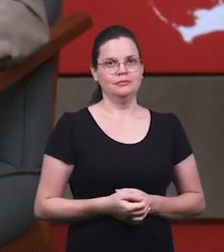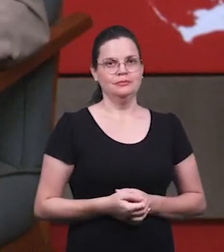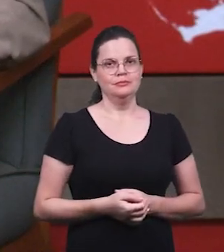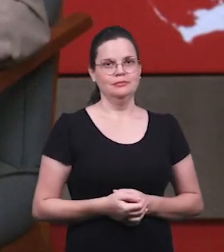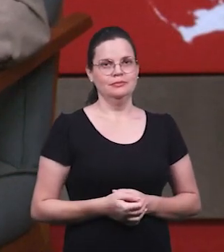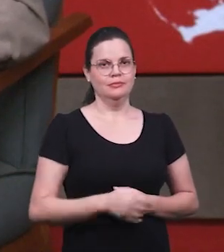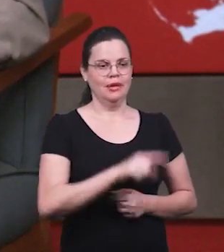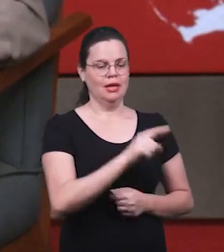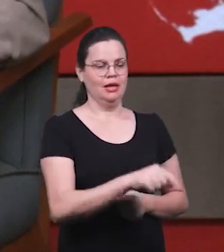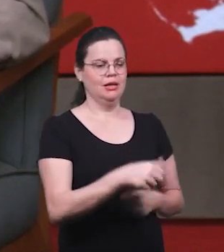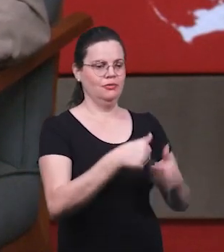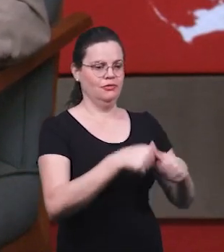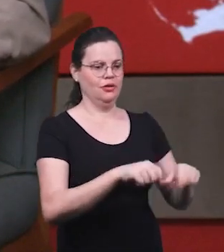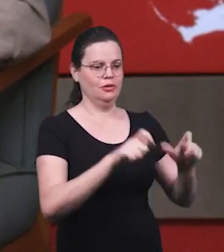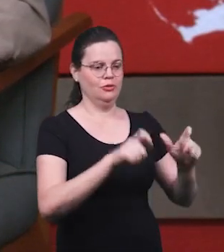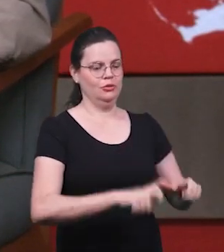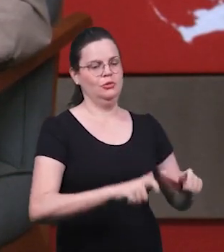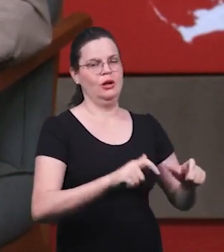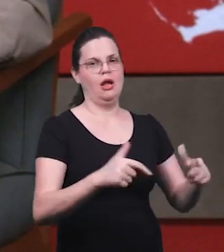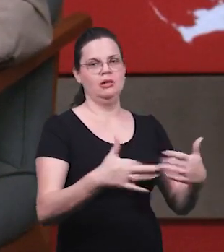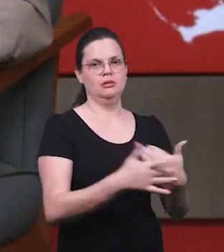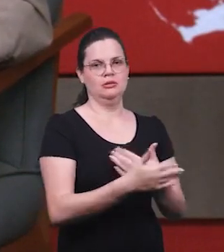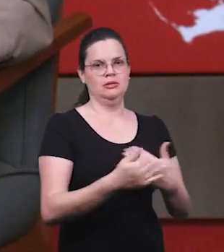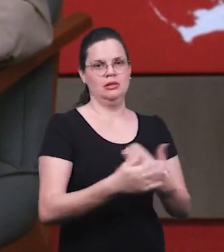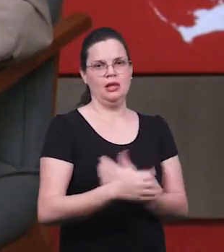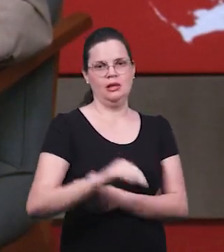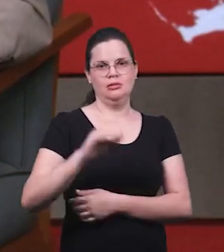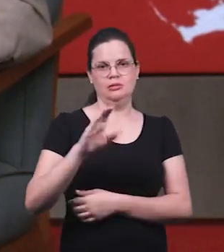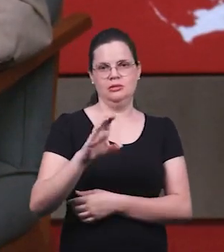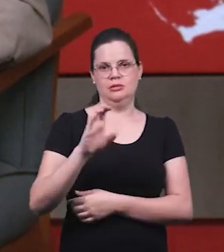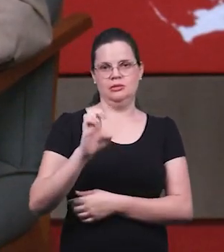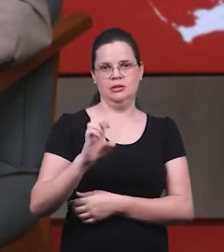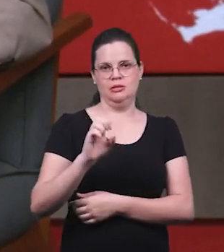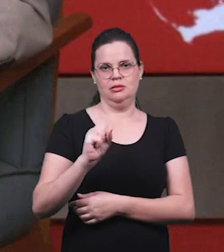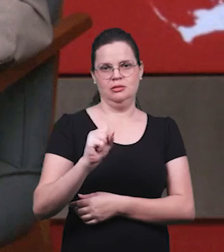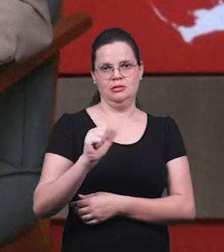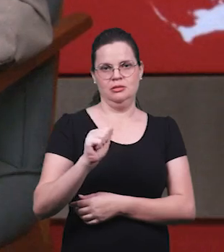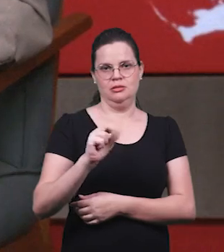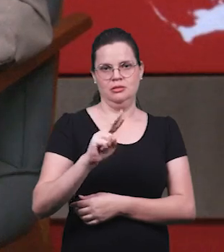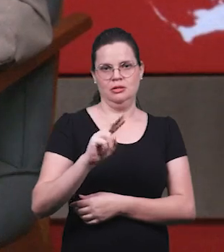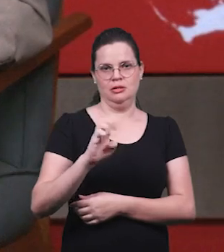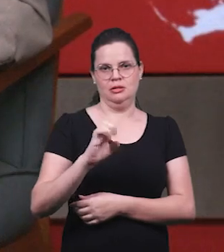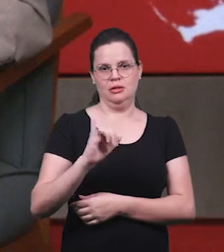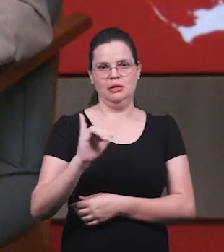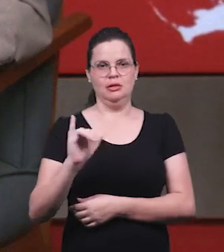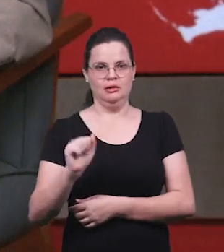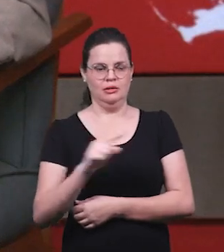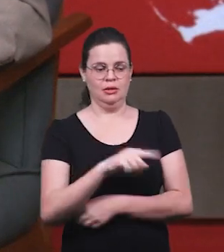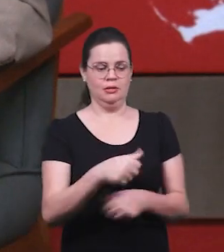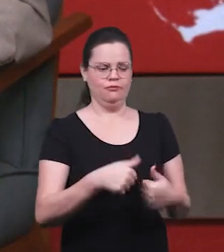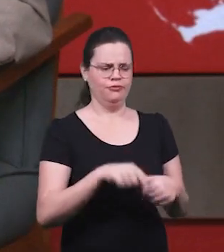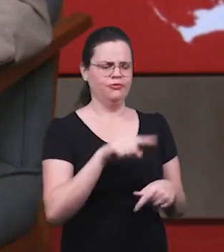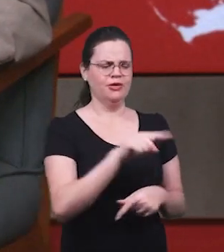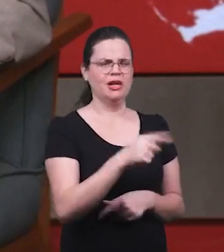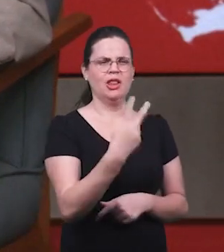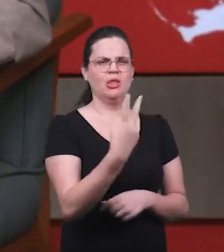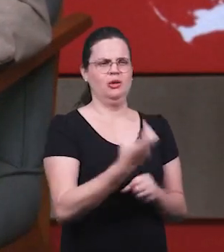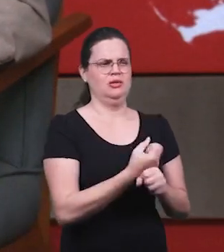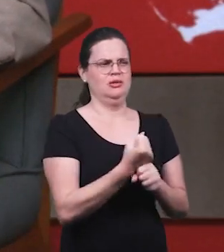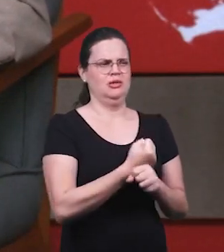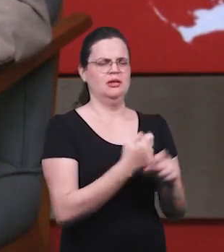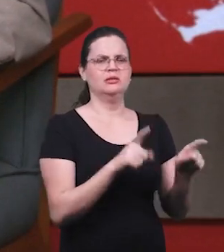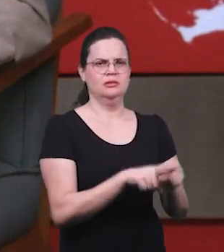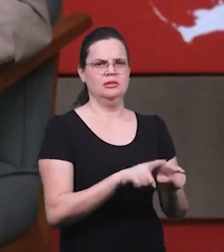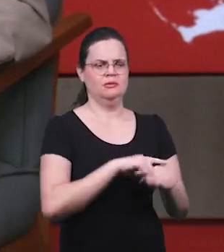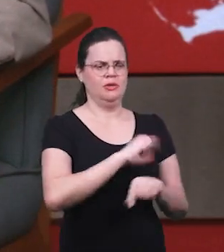Ele é levado para a cidade de Cesareia, onde permanece durante pouco mais de 2